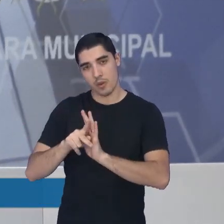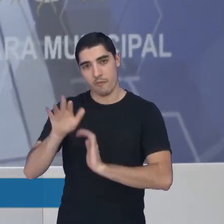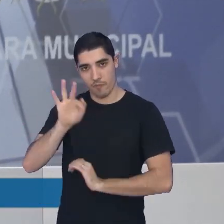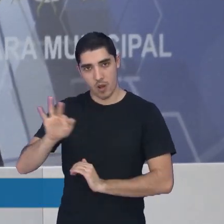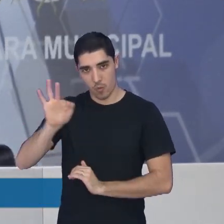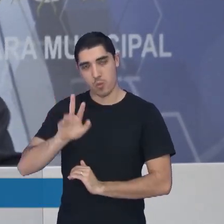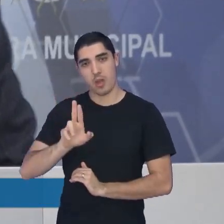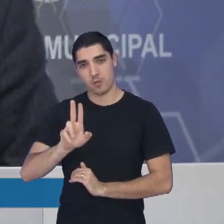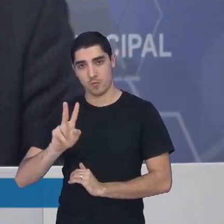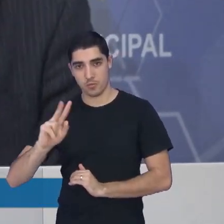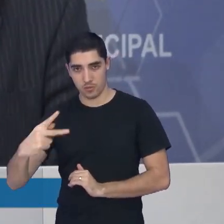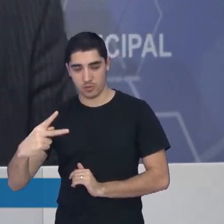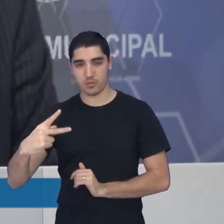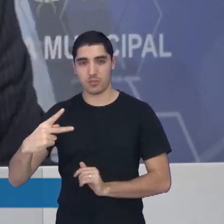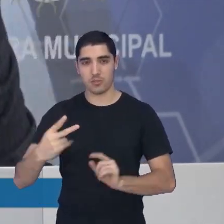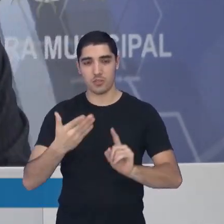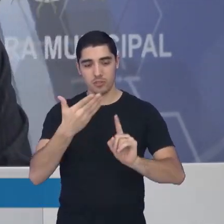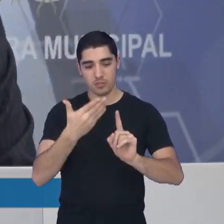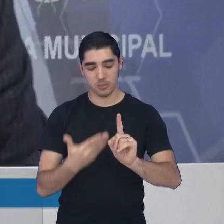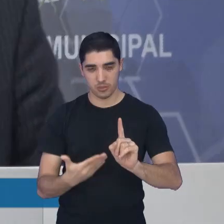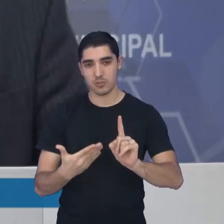Júnior.